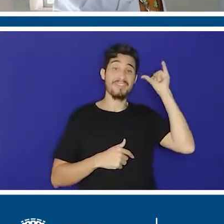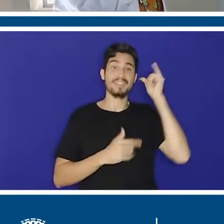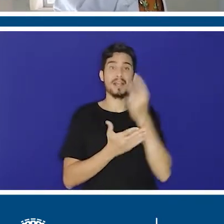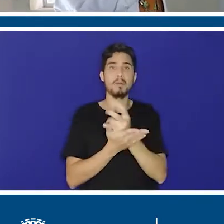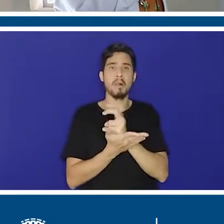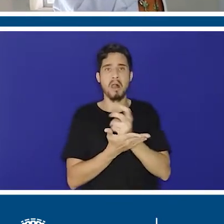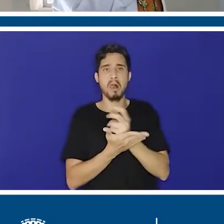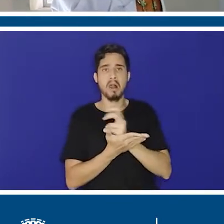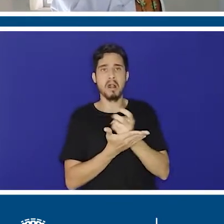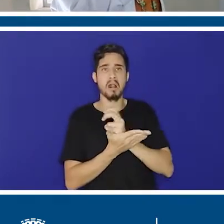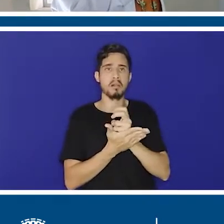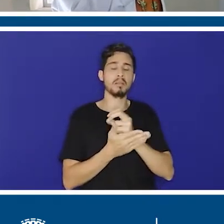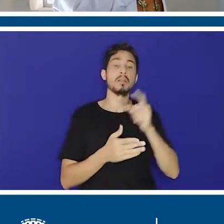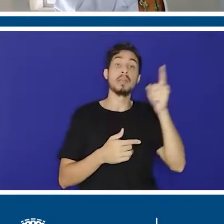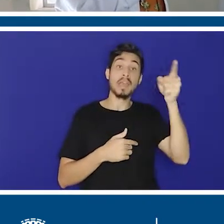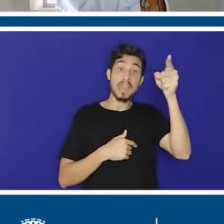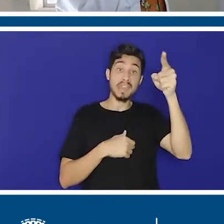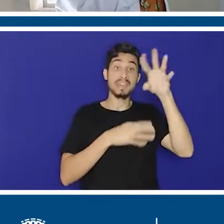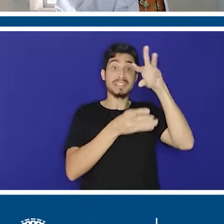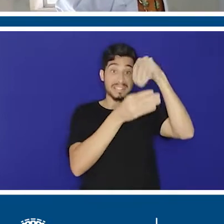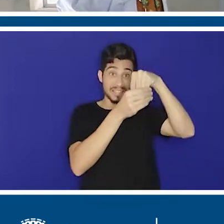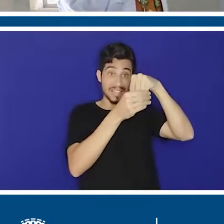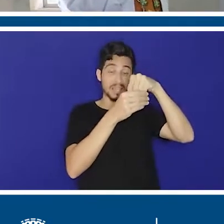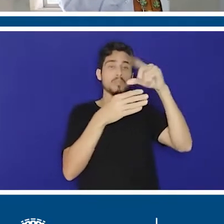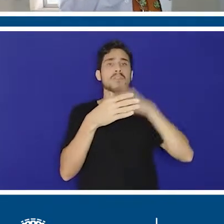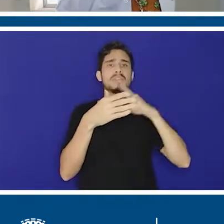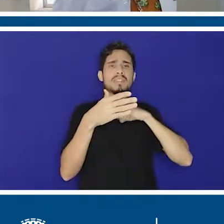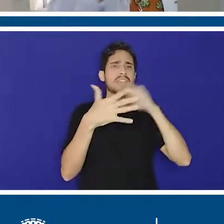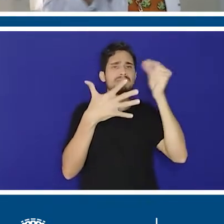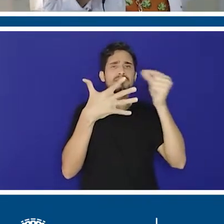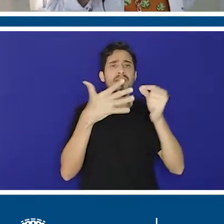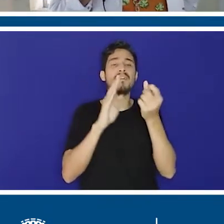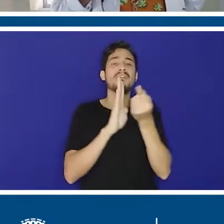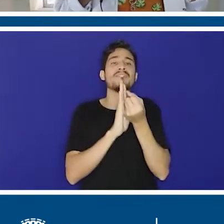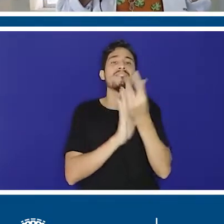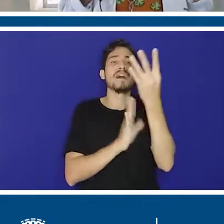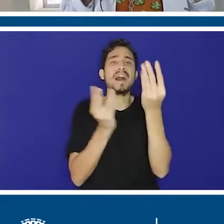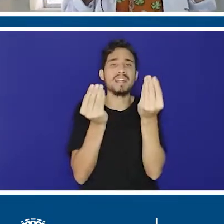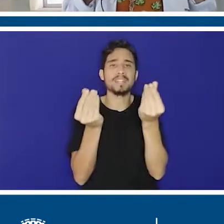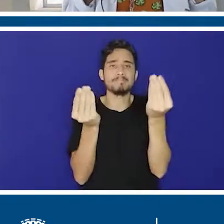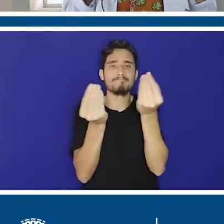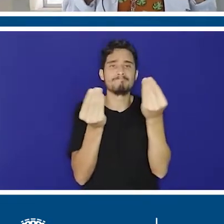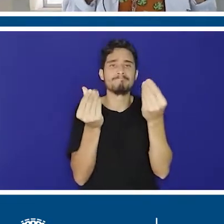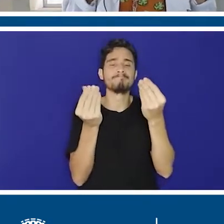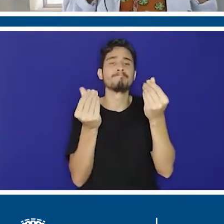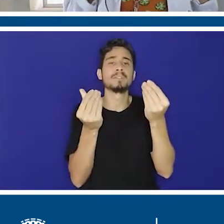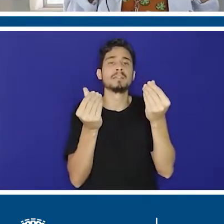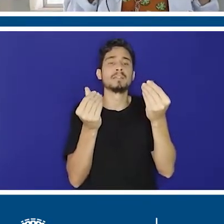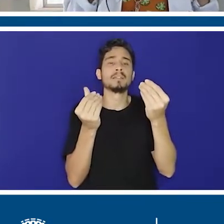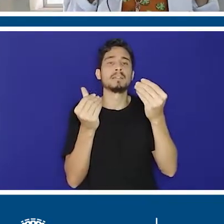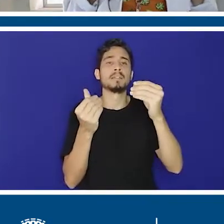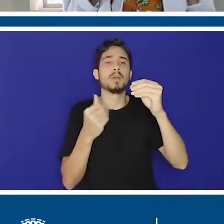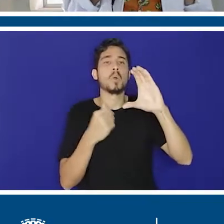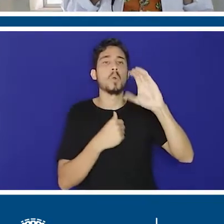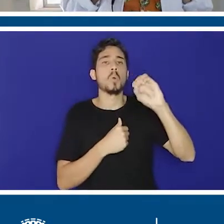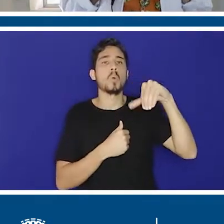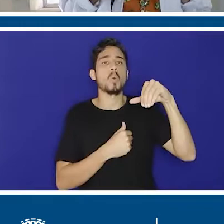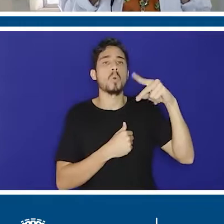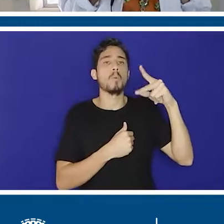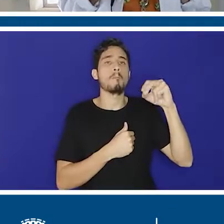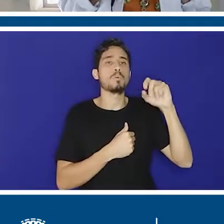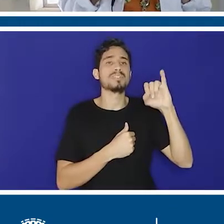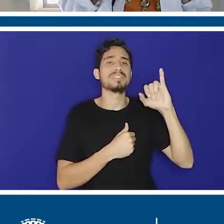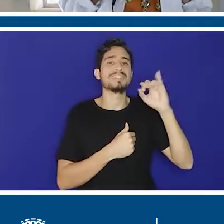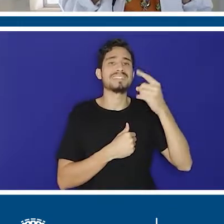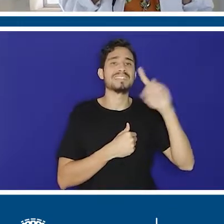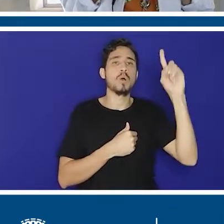tem carbamazepina, alço valproico, clonazepam. Então ali são os de primeira linha, quer dizer,